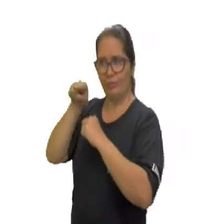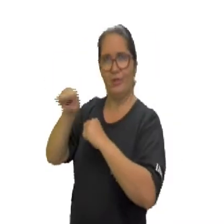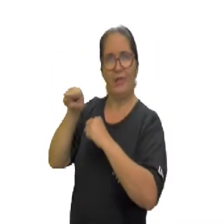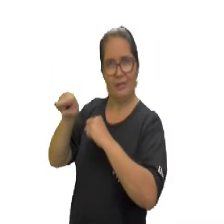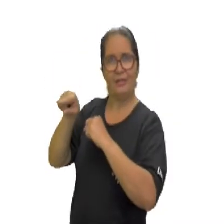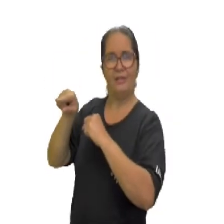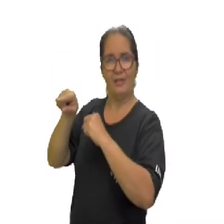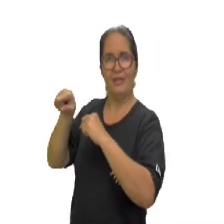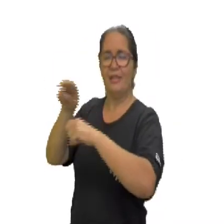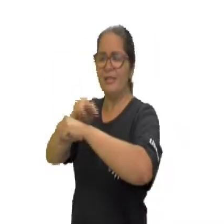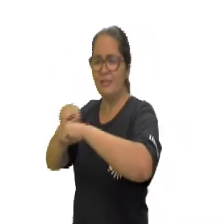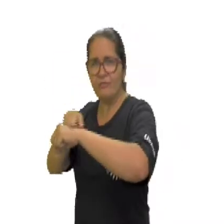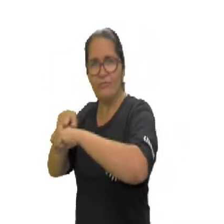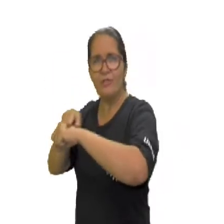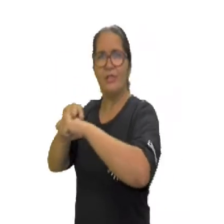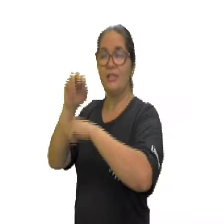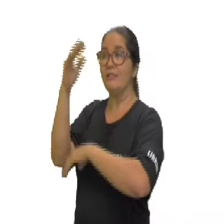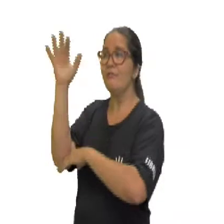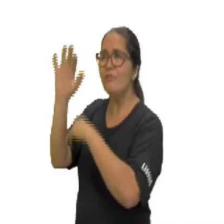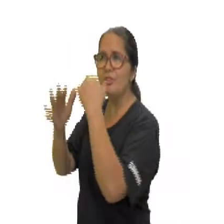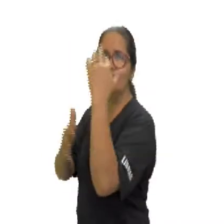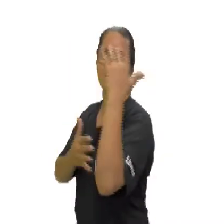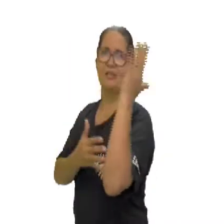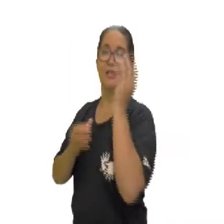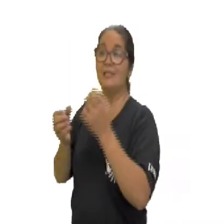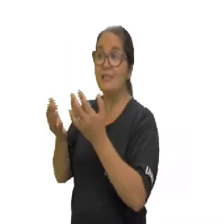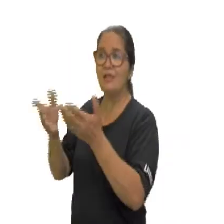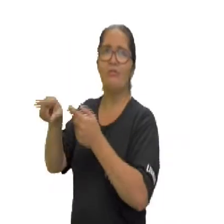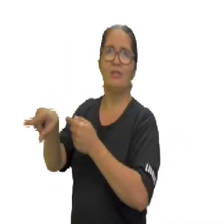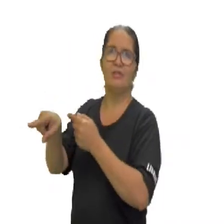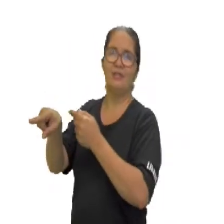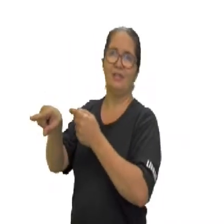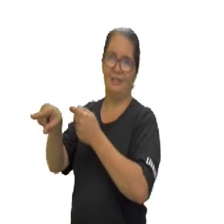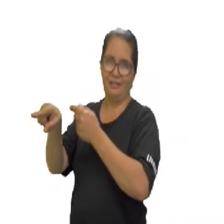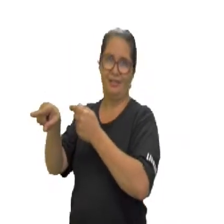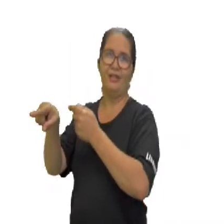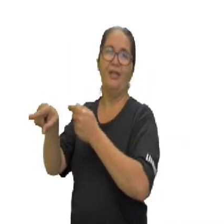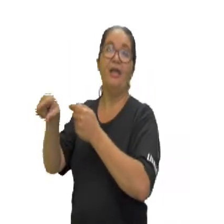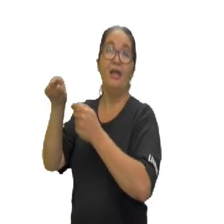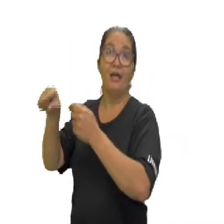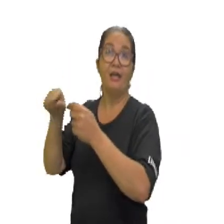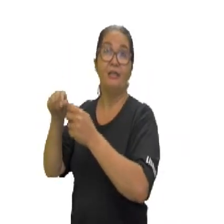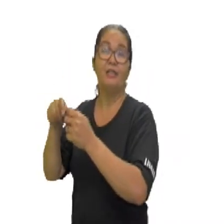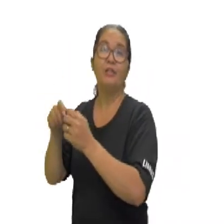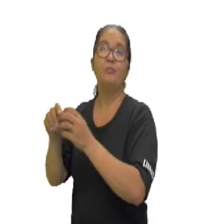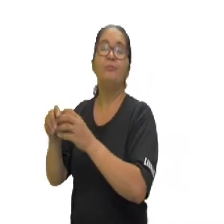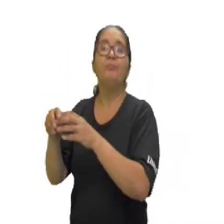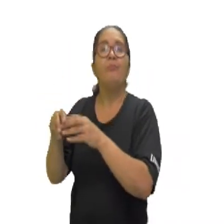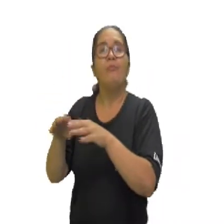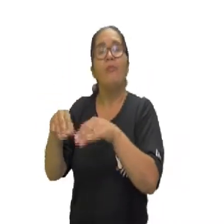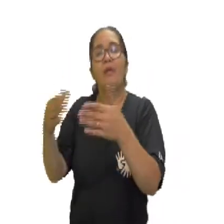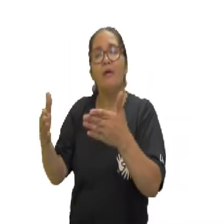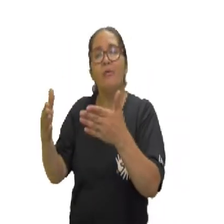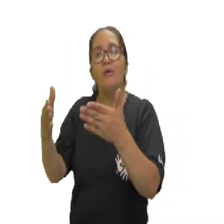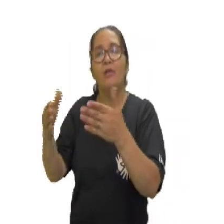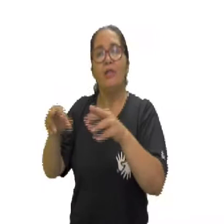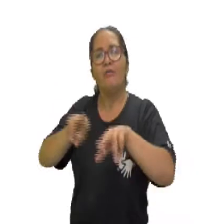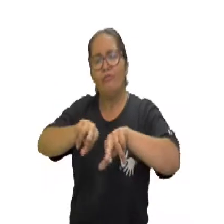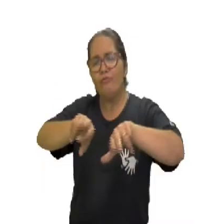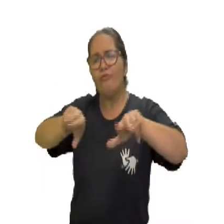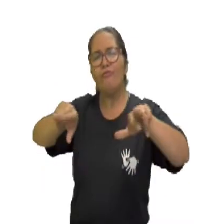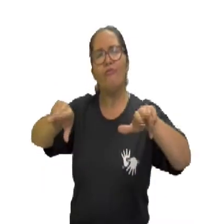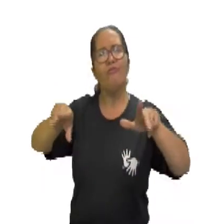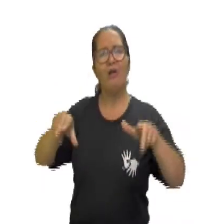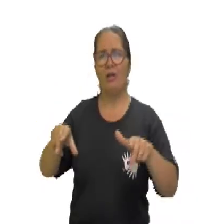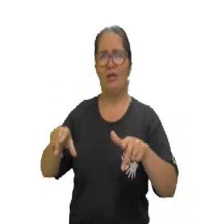Ela está presente em diferentes estados brasileiros, né? Então, não é só em um estado que aparece o cerrado, não. Em